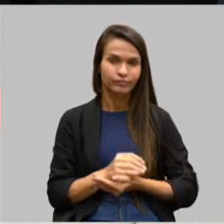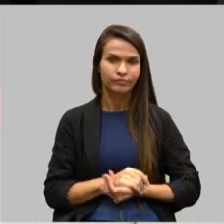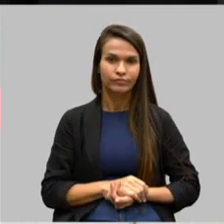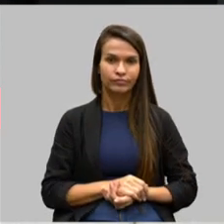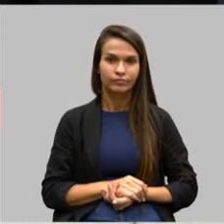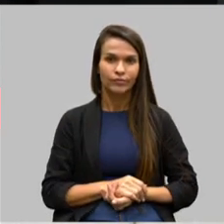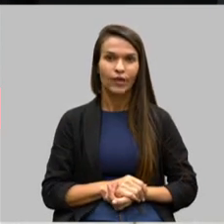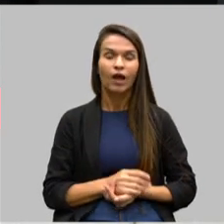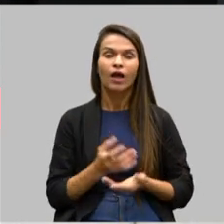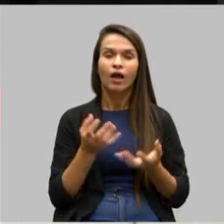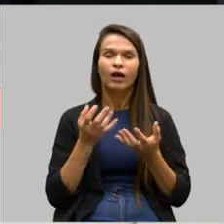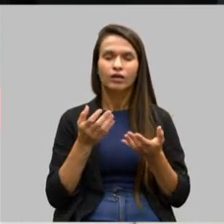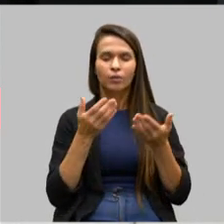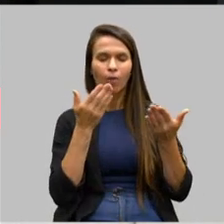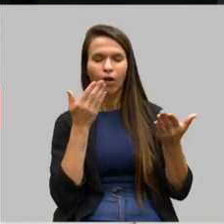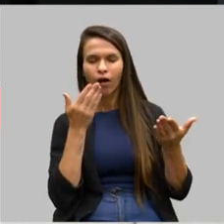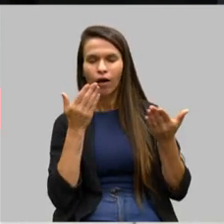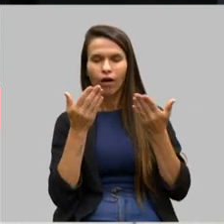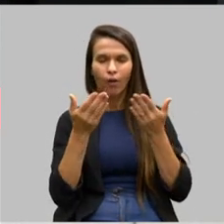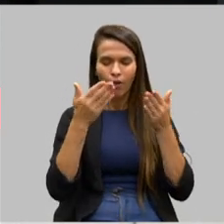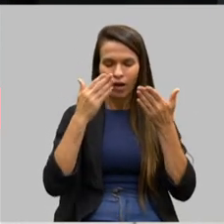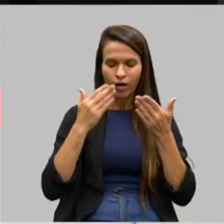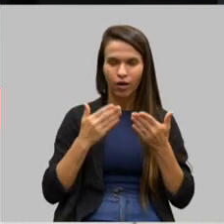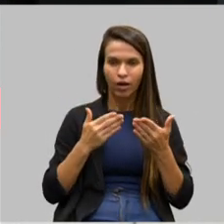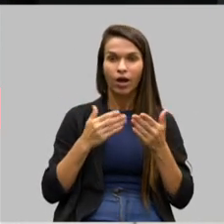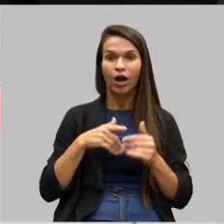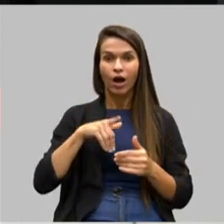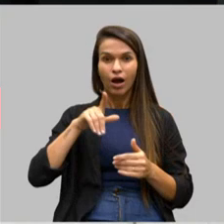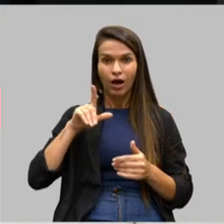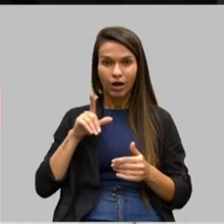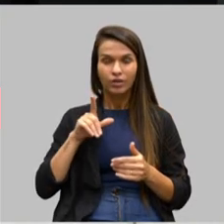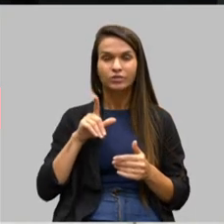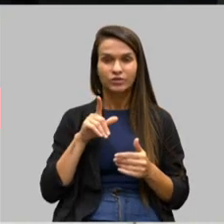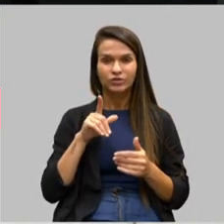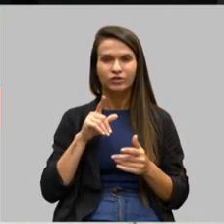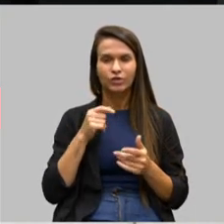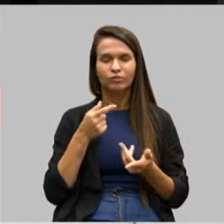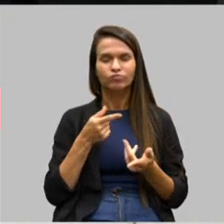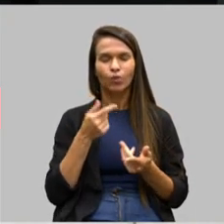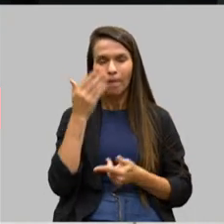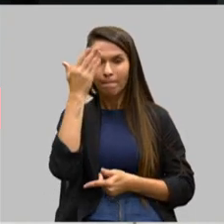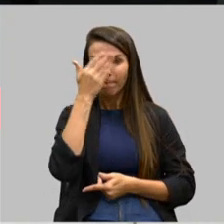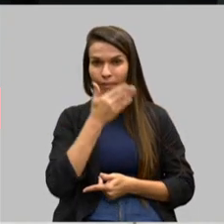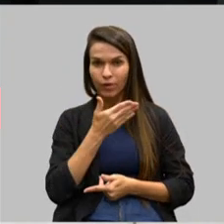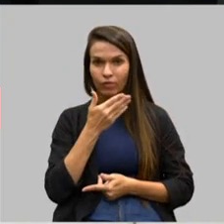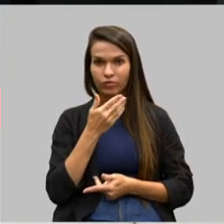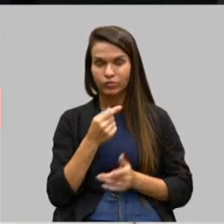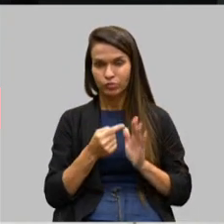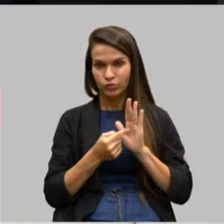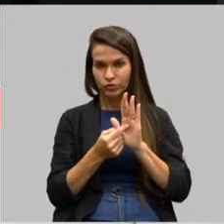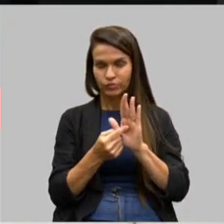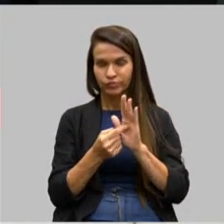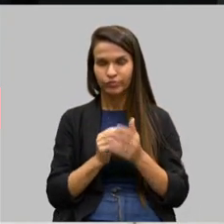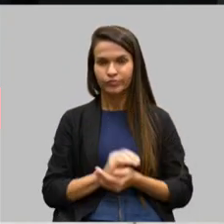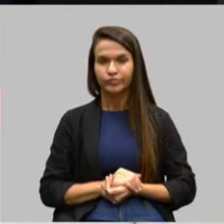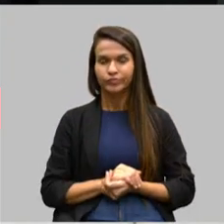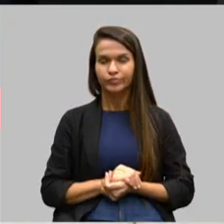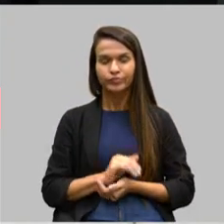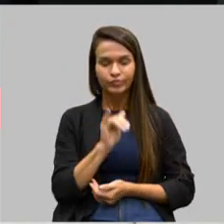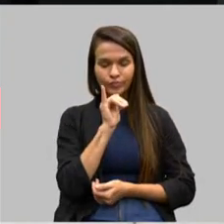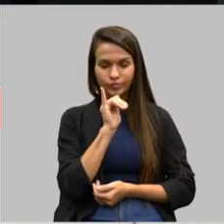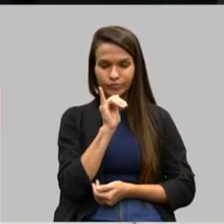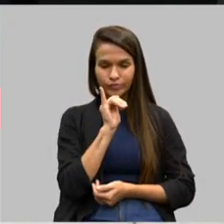Quero fazer uma analogia aqui com vocês, antes de nós passarmos para as evidências. Suponha que você